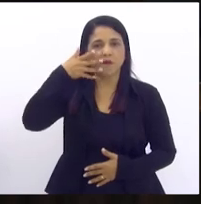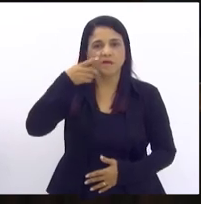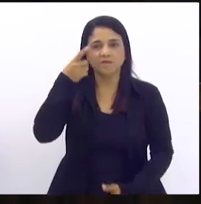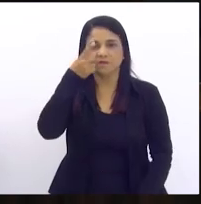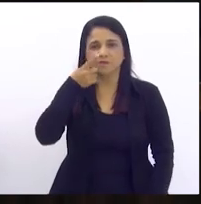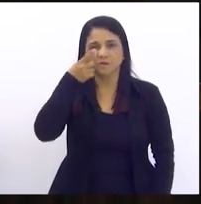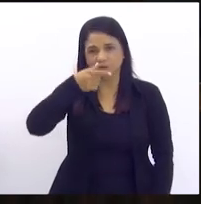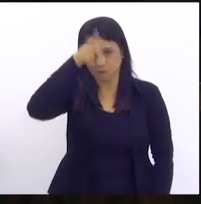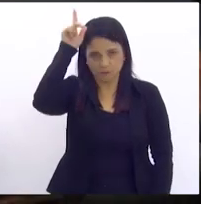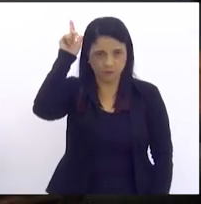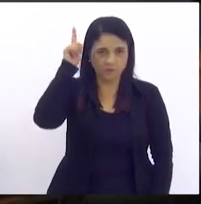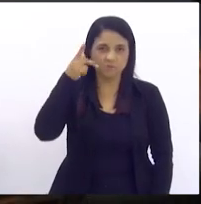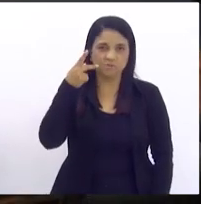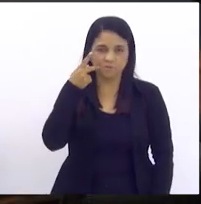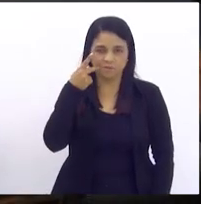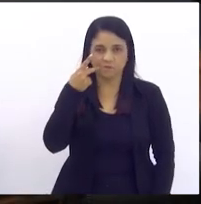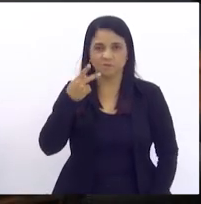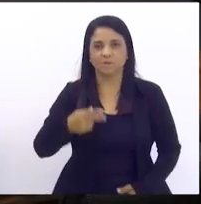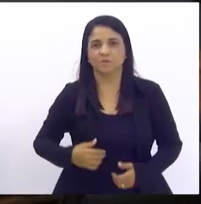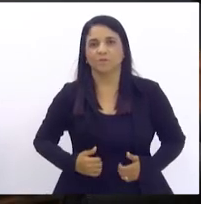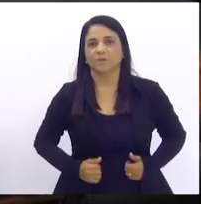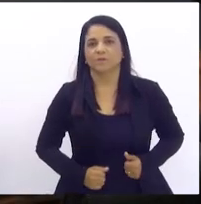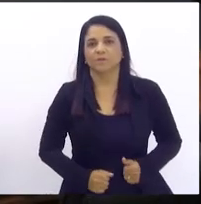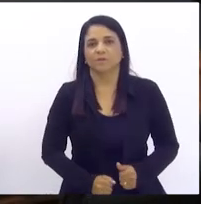Luiz Paulo.